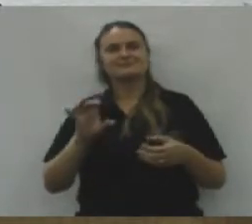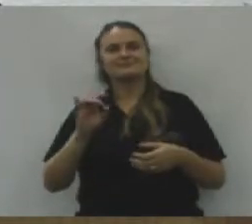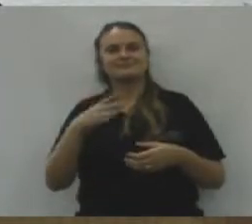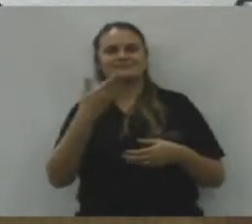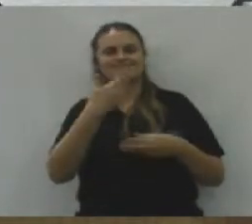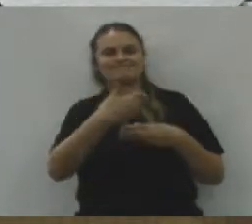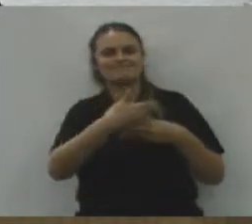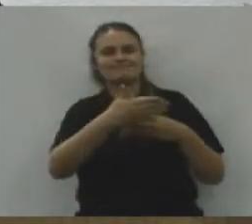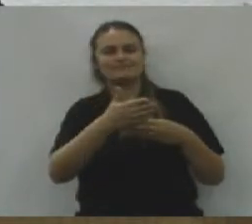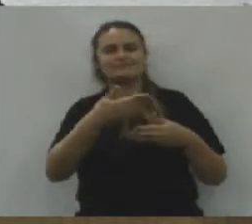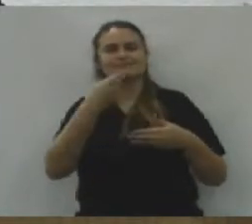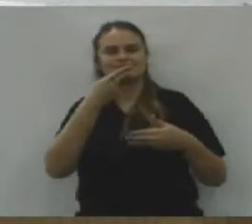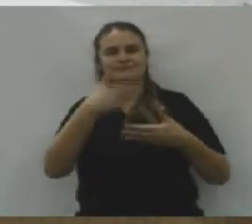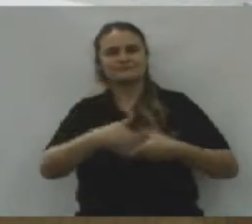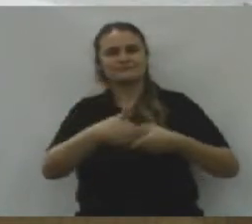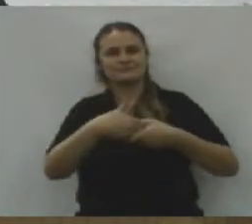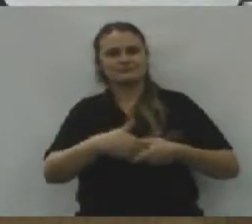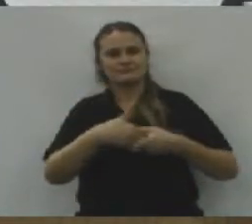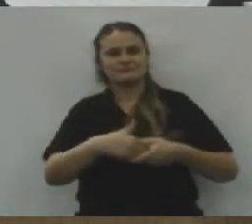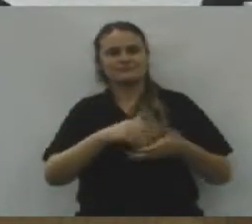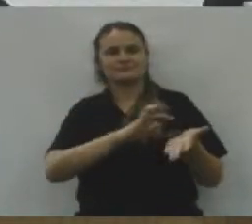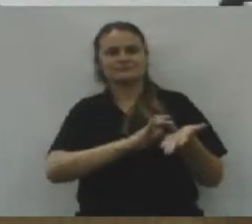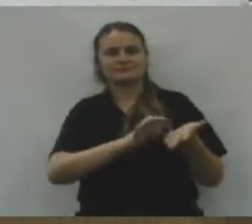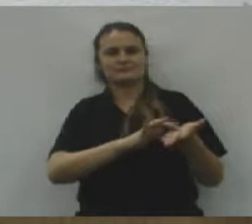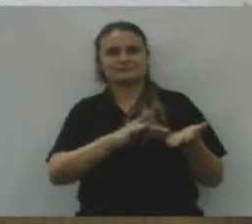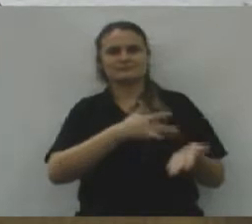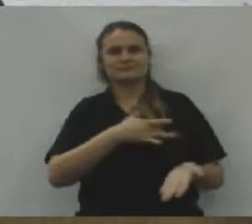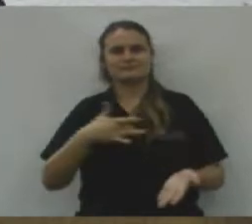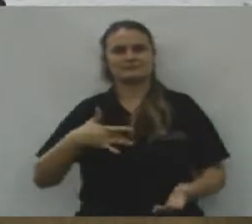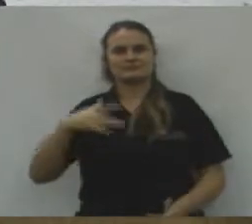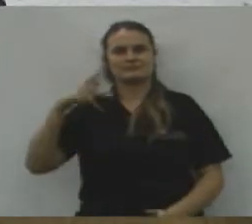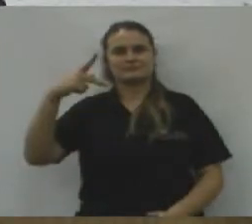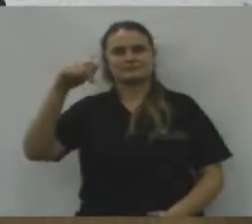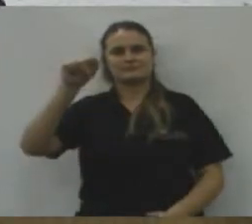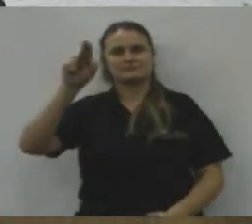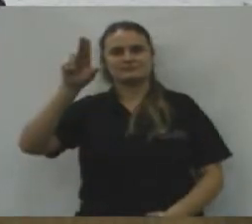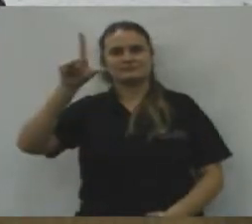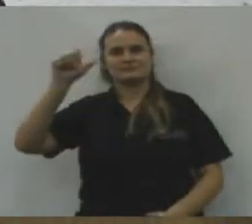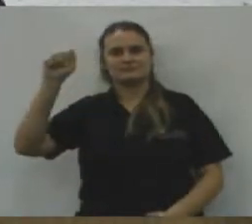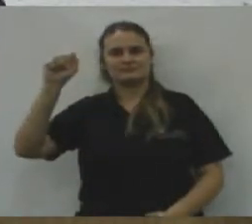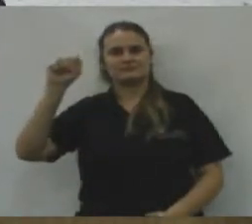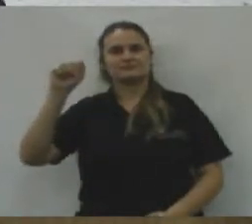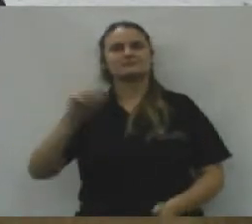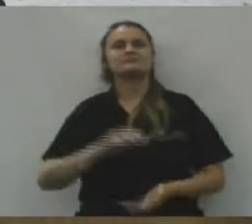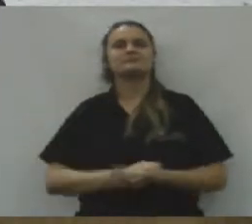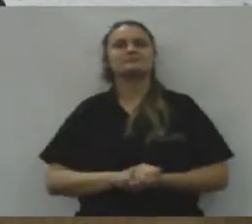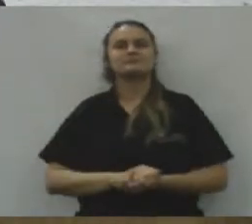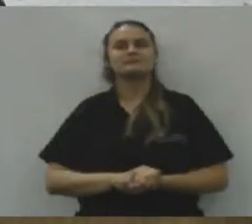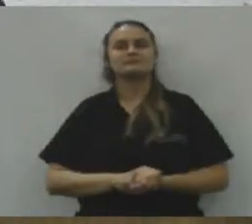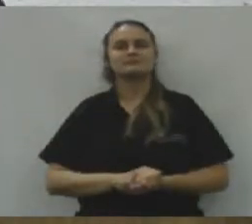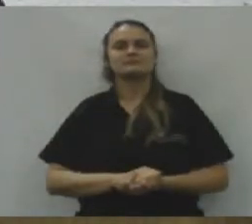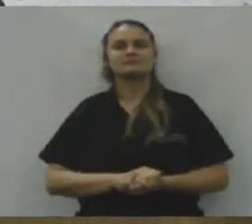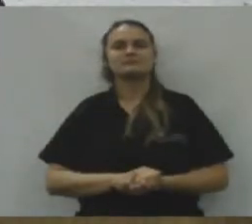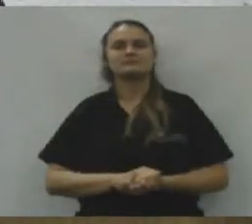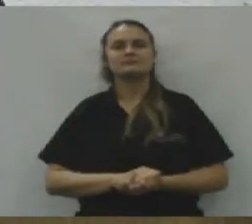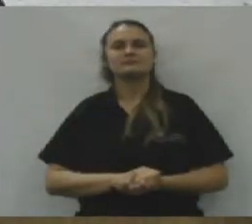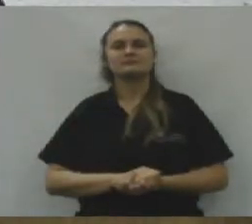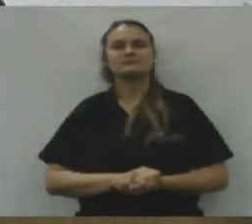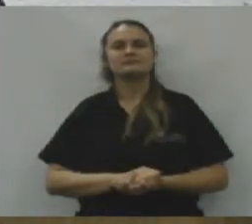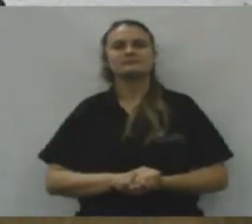estender o cumprimento à secretária Paula Crisanoves, secretária de Saúde no município de Nova